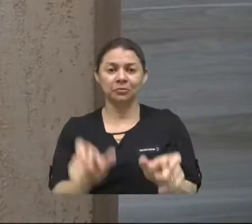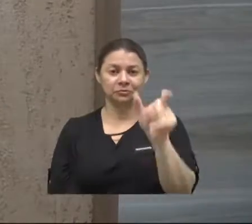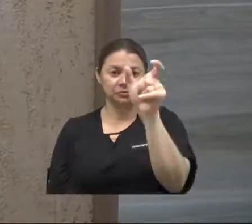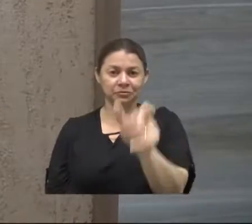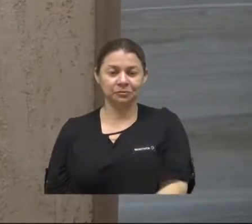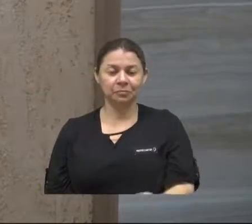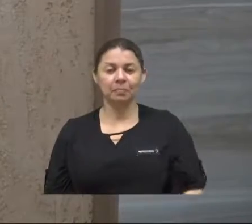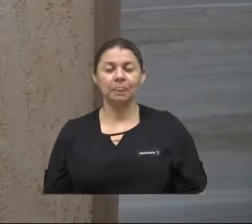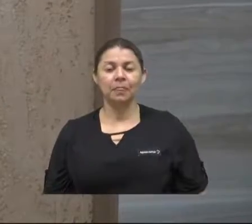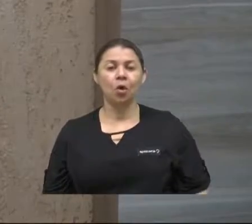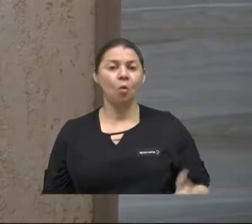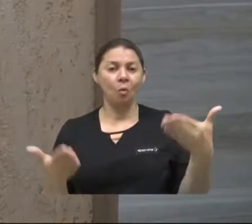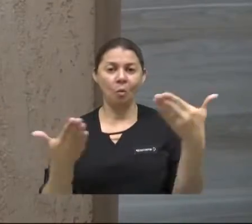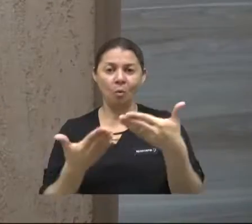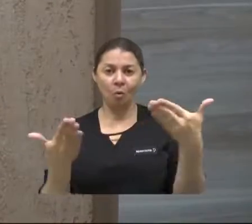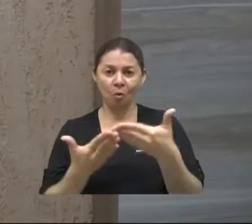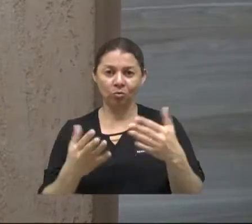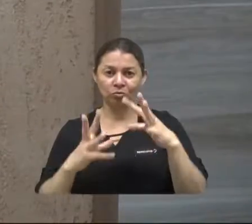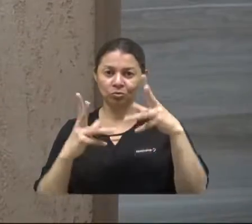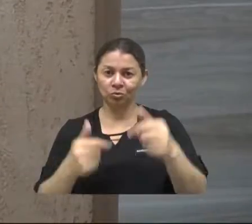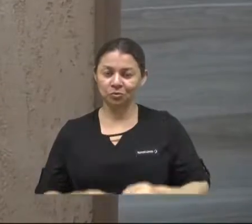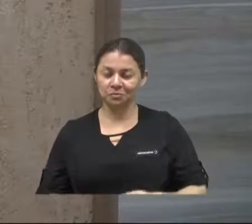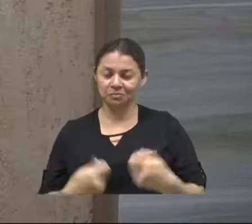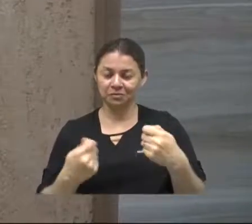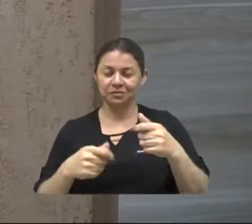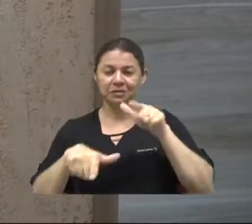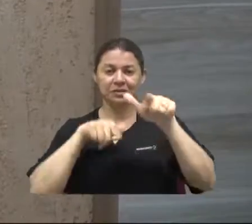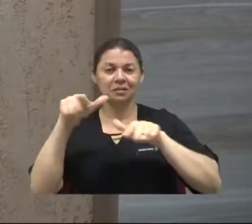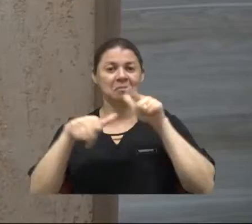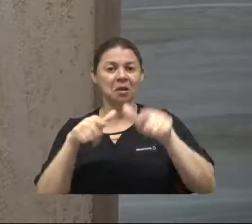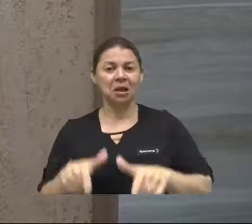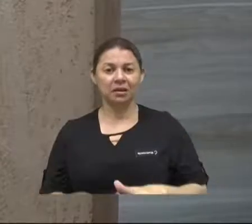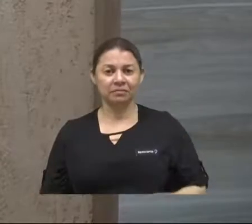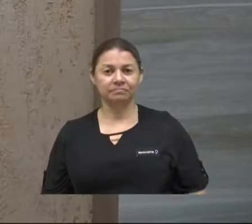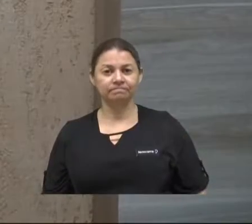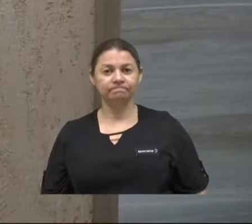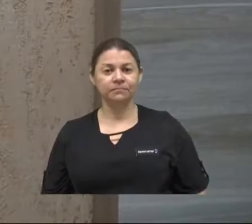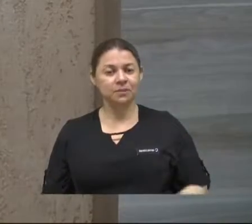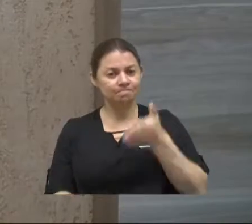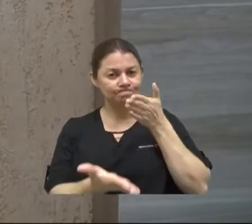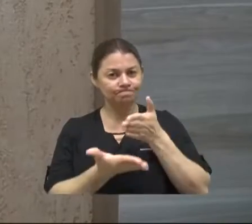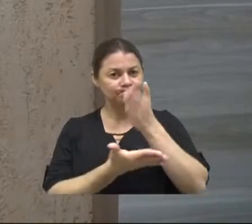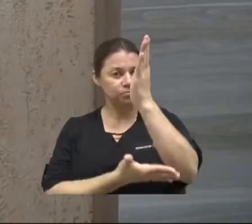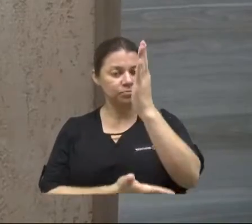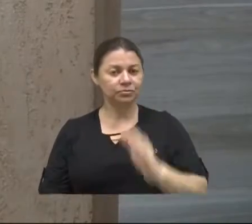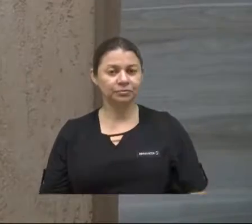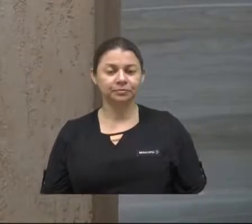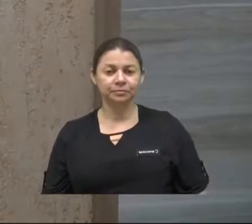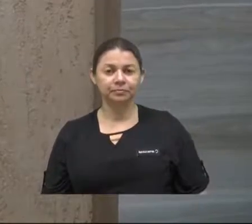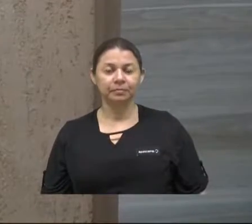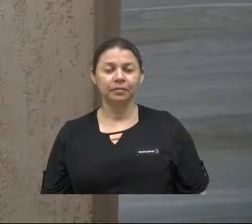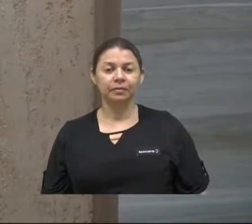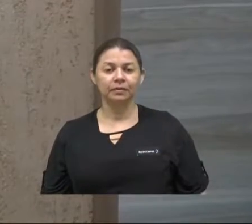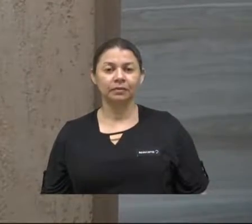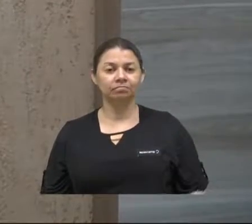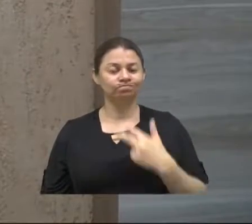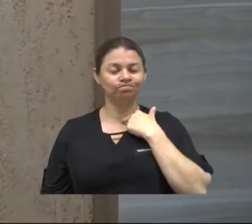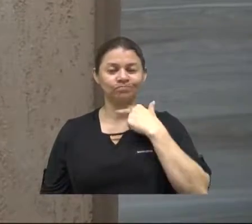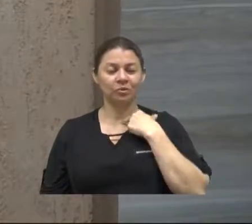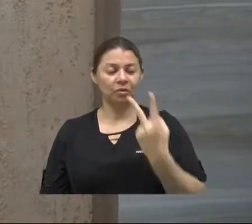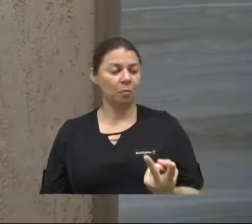o retrovisor. Já dizia minha avó, eu não sei se ela sabia alguma coisa, ela morreu com 104 anos de